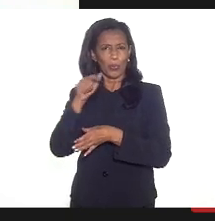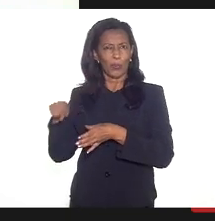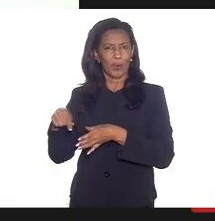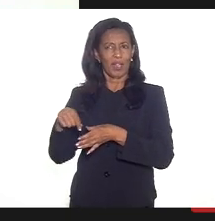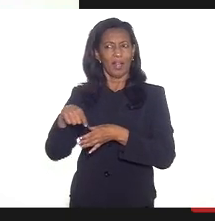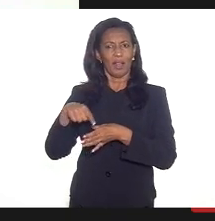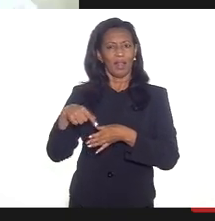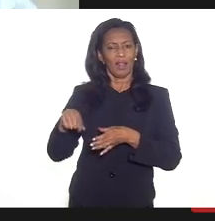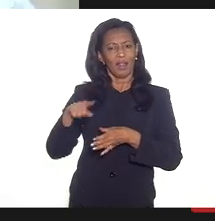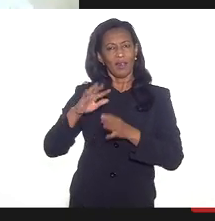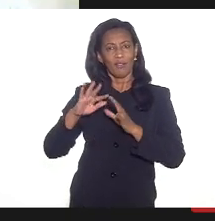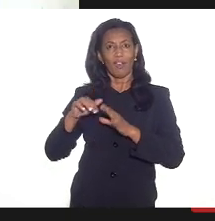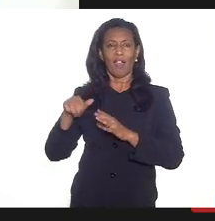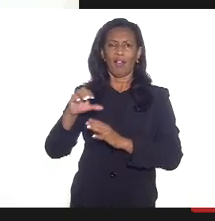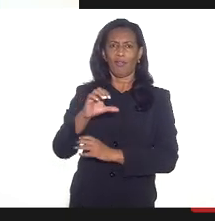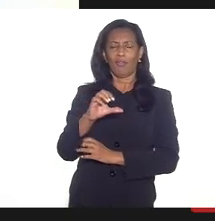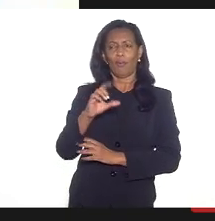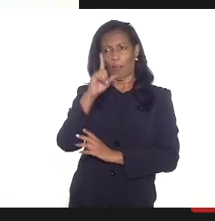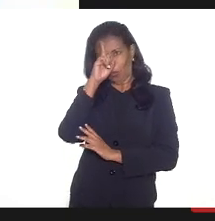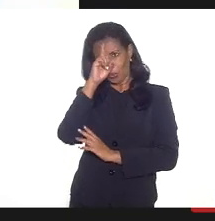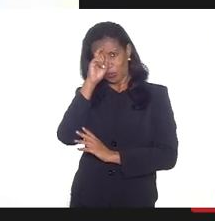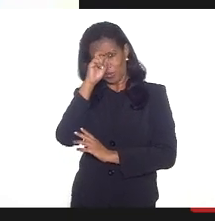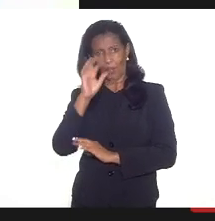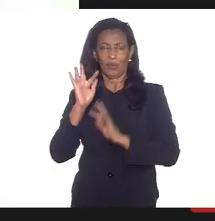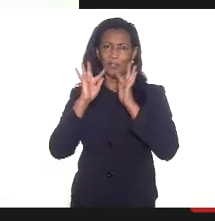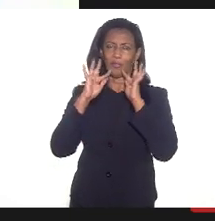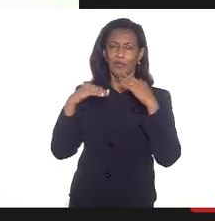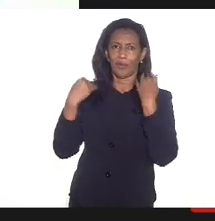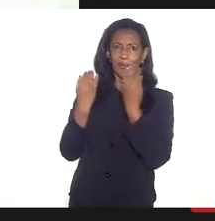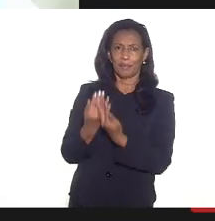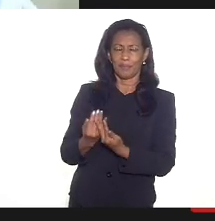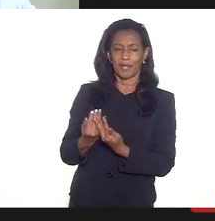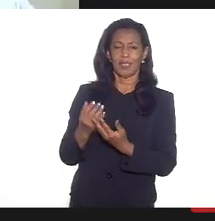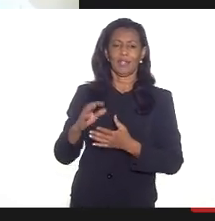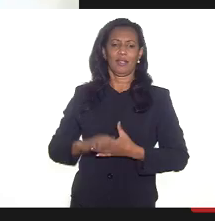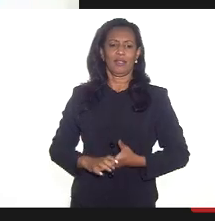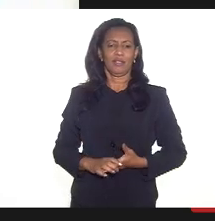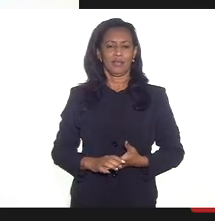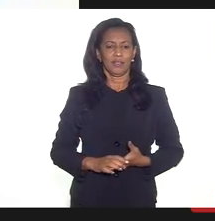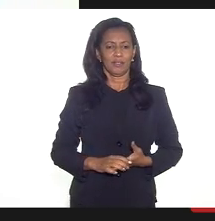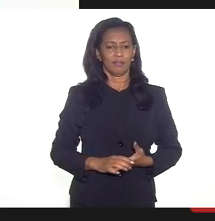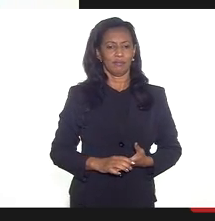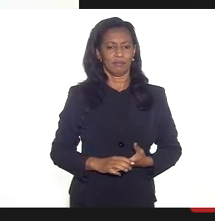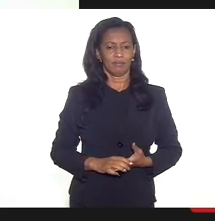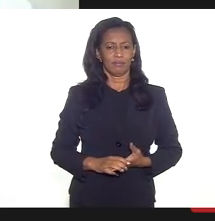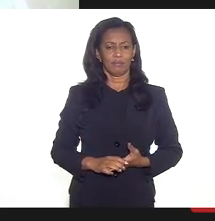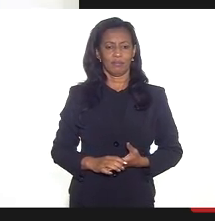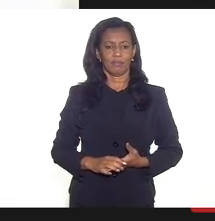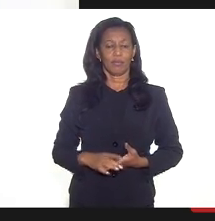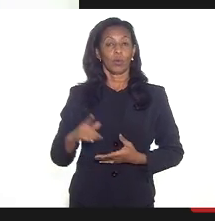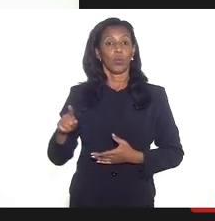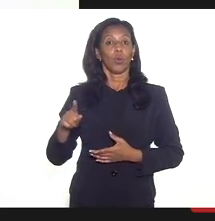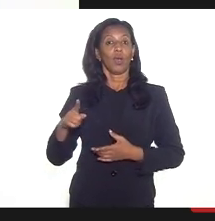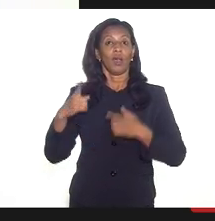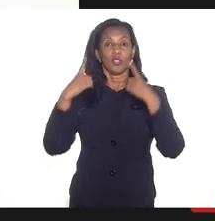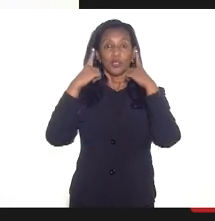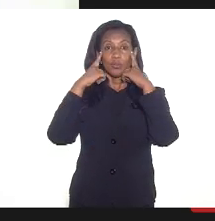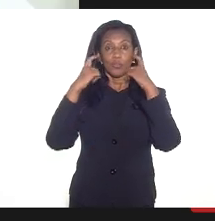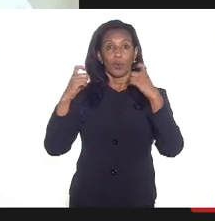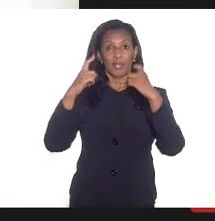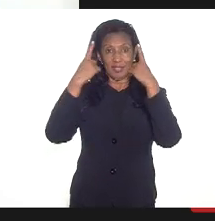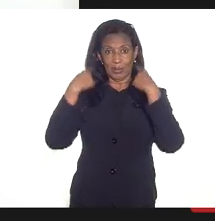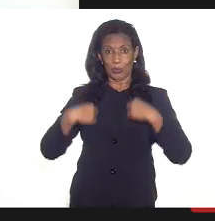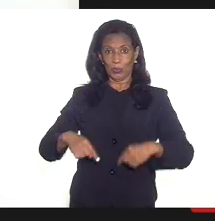as clínicas de família, para a saúde da família, a questão das violações dos nossos